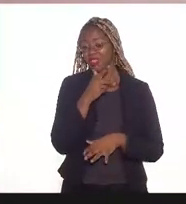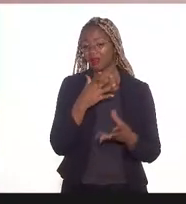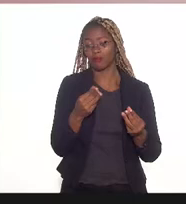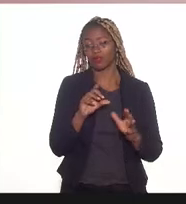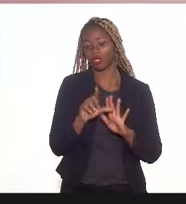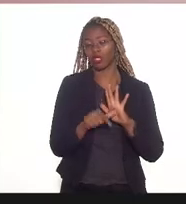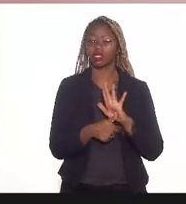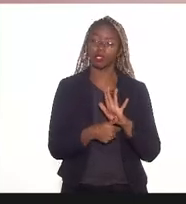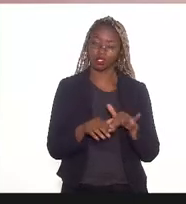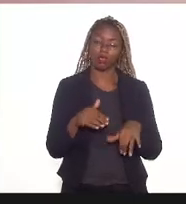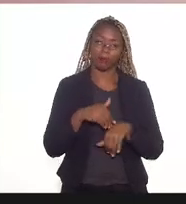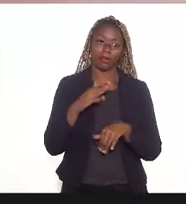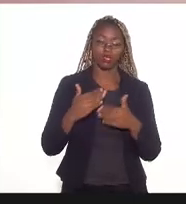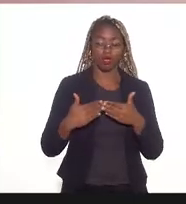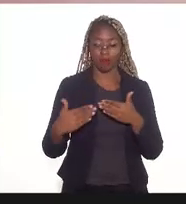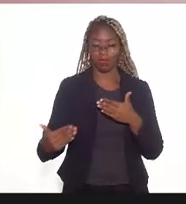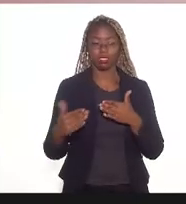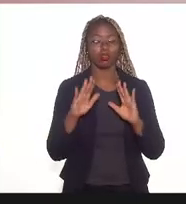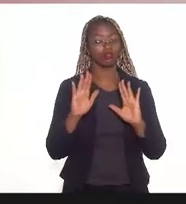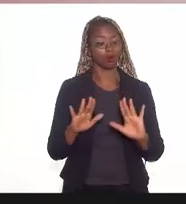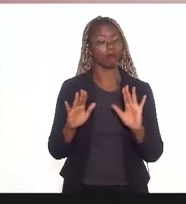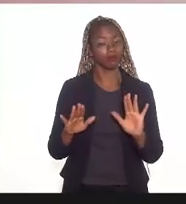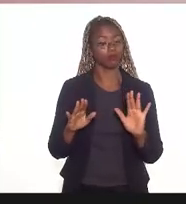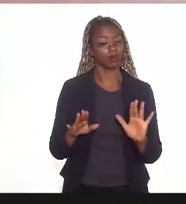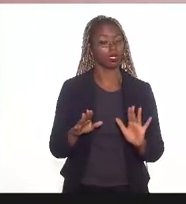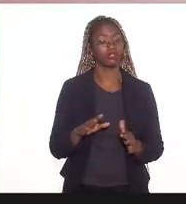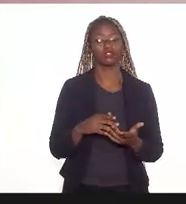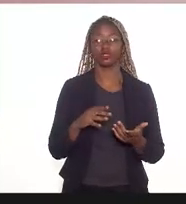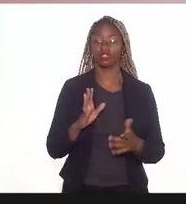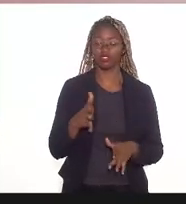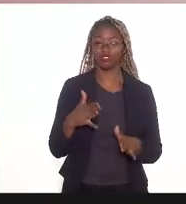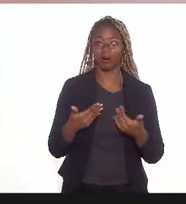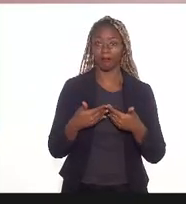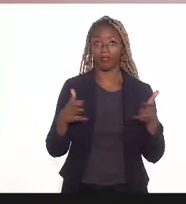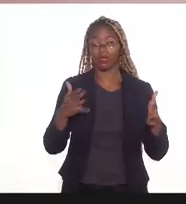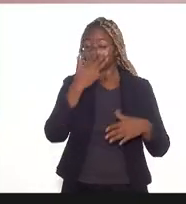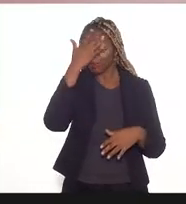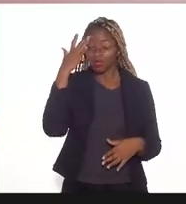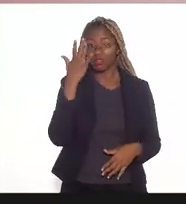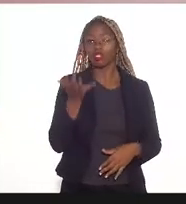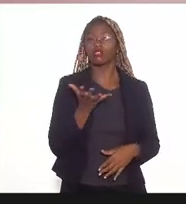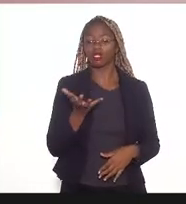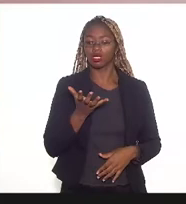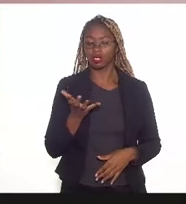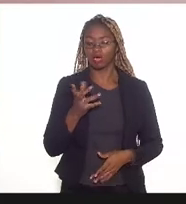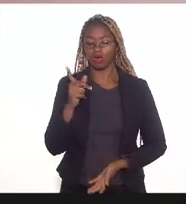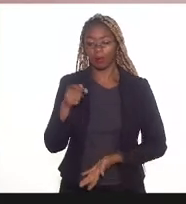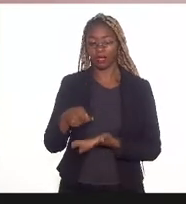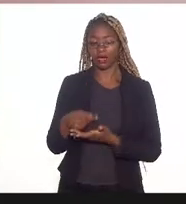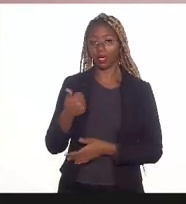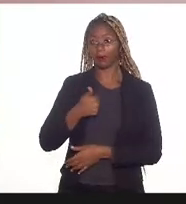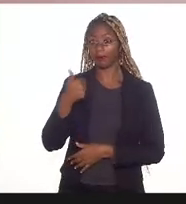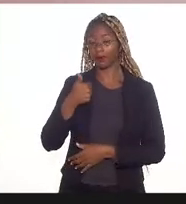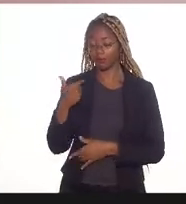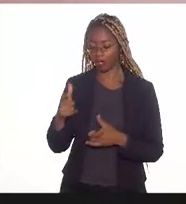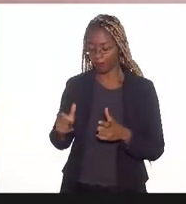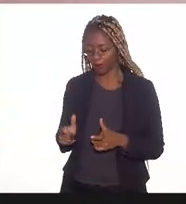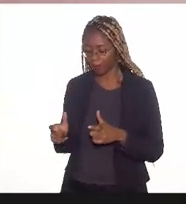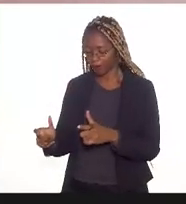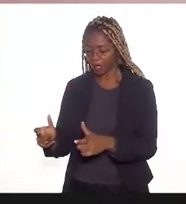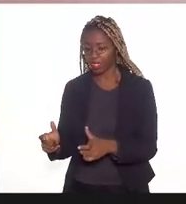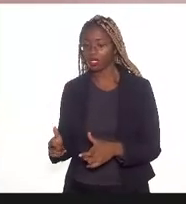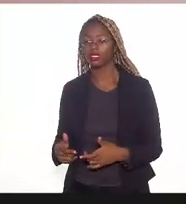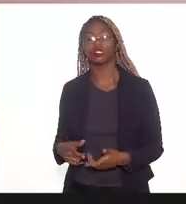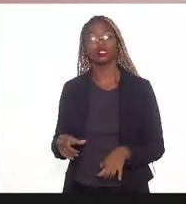atrasar um pouquinho o processo. Mas o refim está aberto, o empresário que esteja interessado, ele pagaria uma primeira parcela e emitiria uma positiva